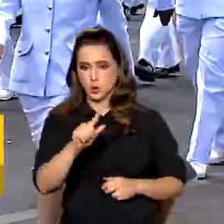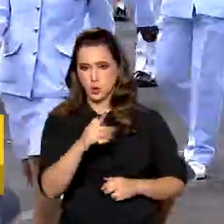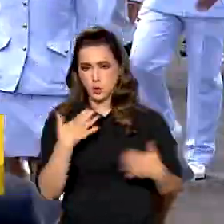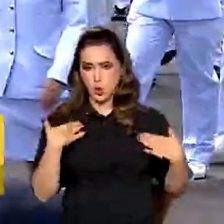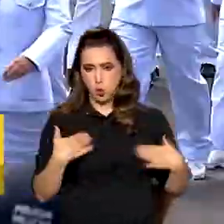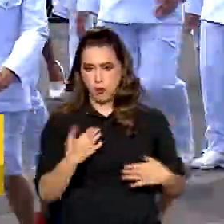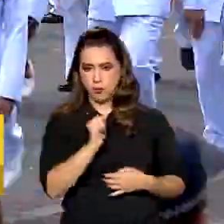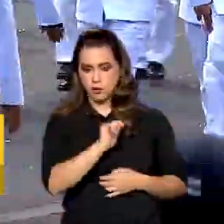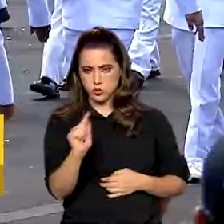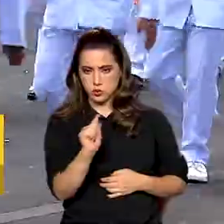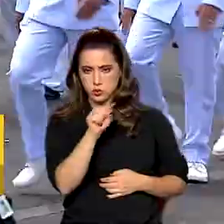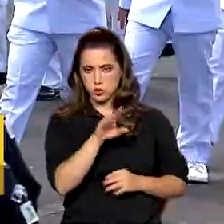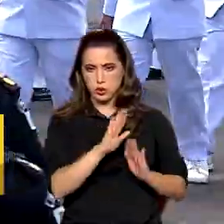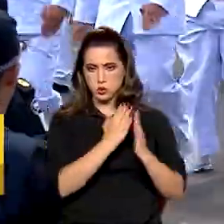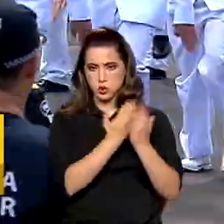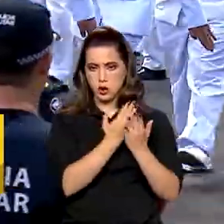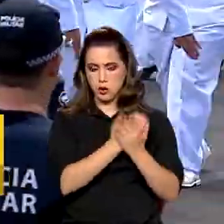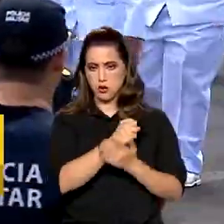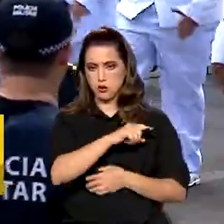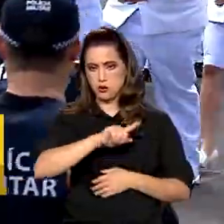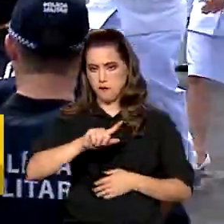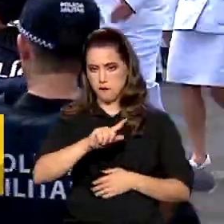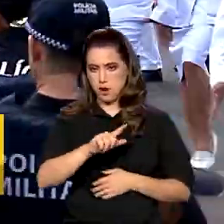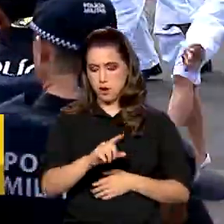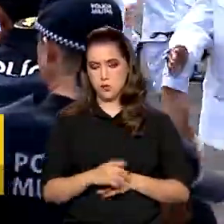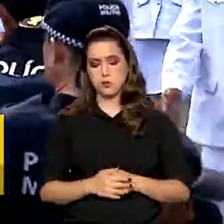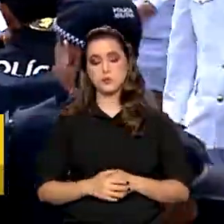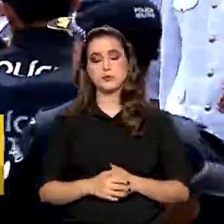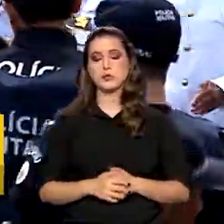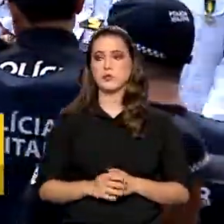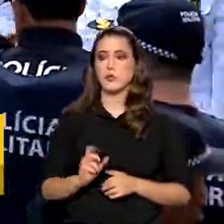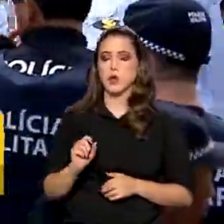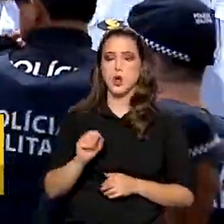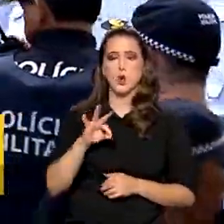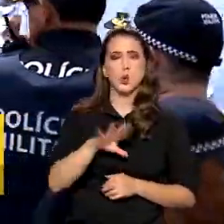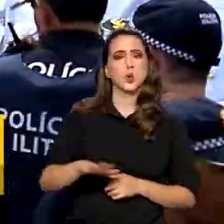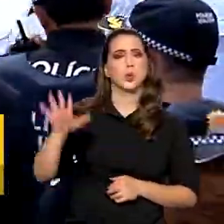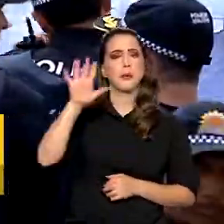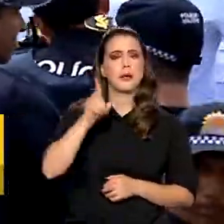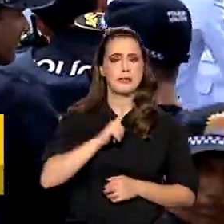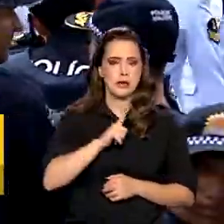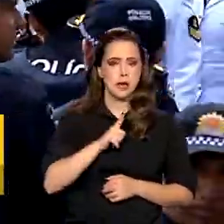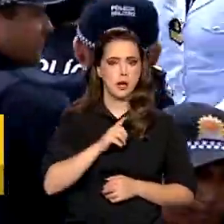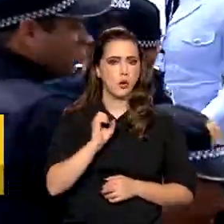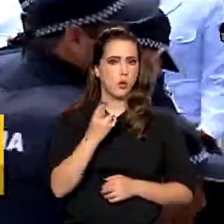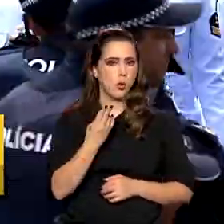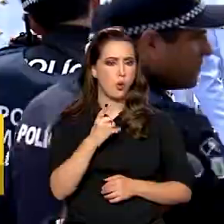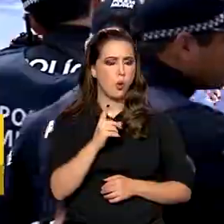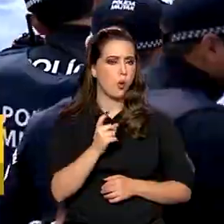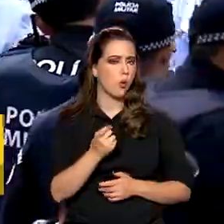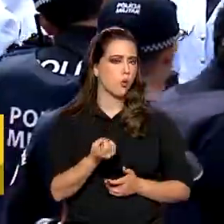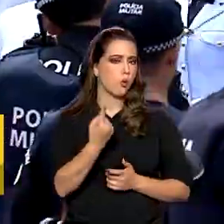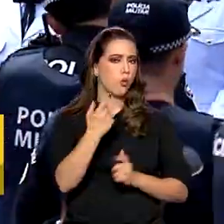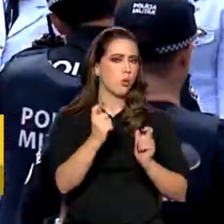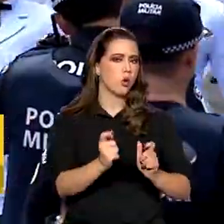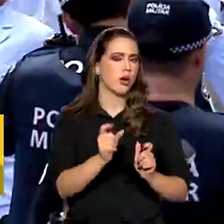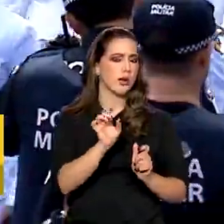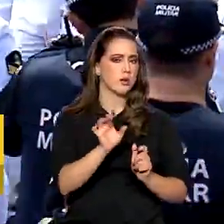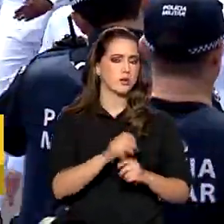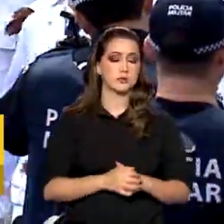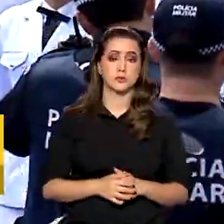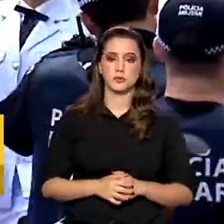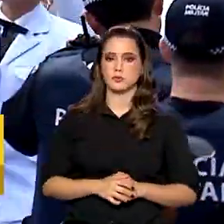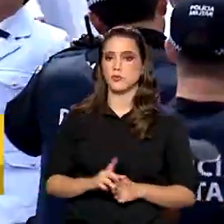país. Então, a Escola Naval é uma porta de entrada para a Marinha. Só tem essa instituição de